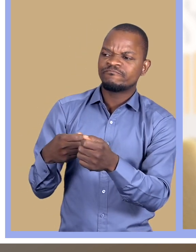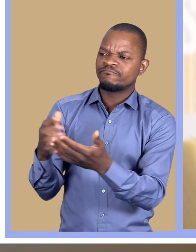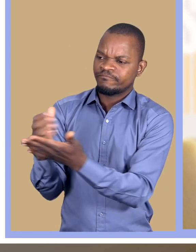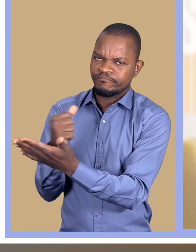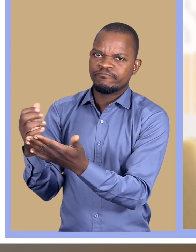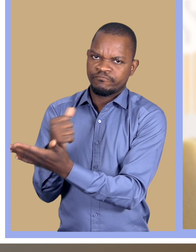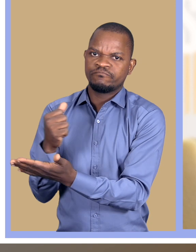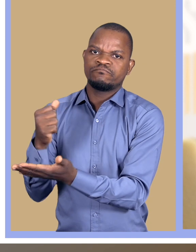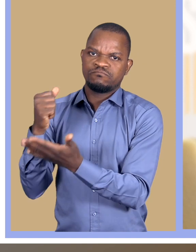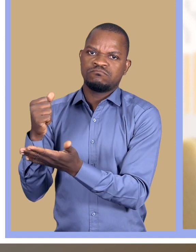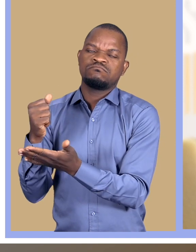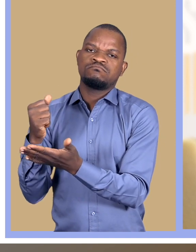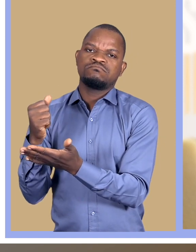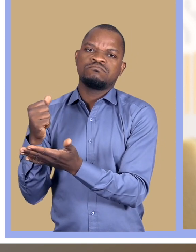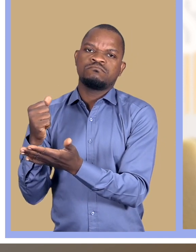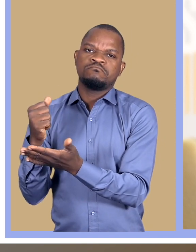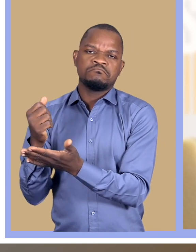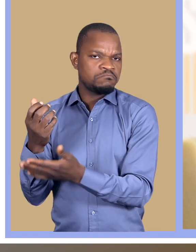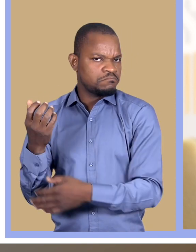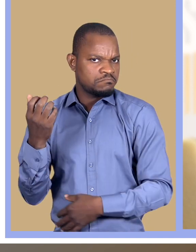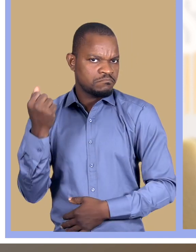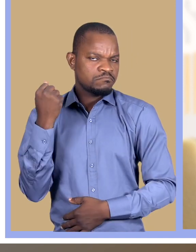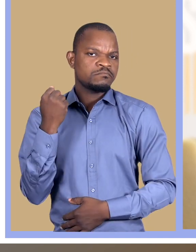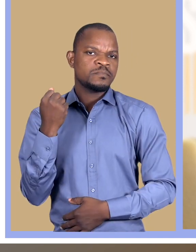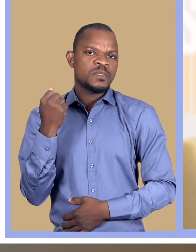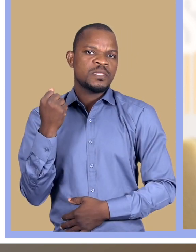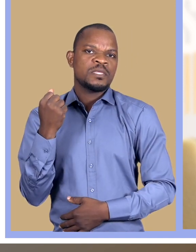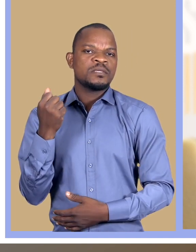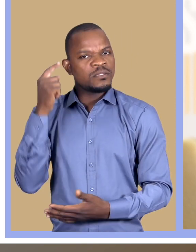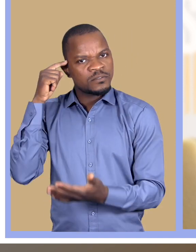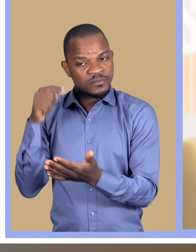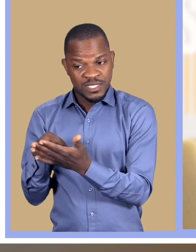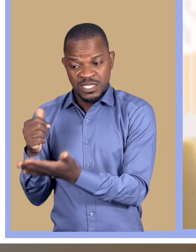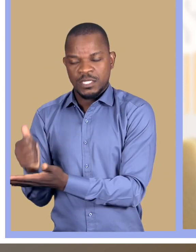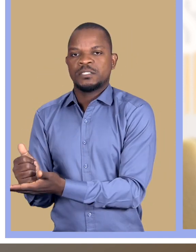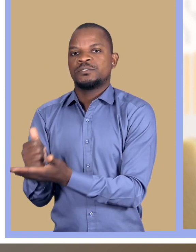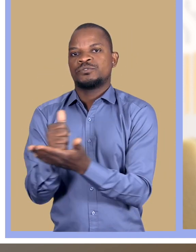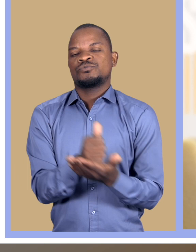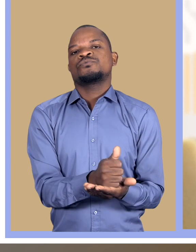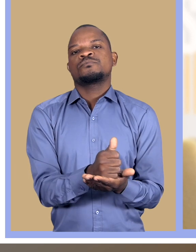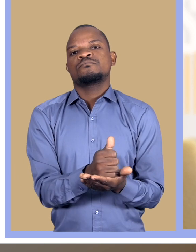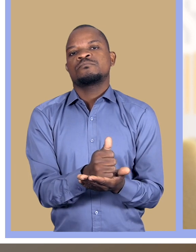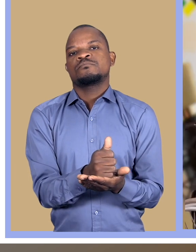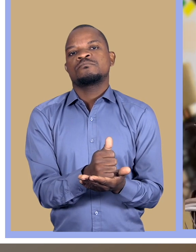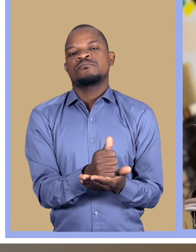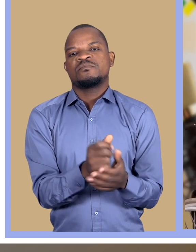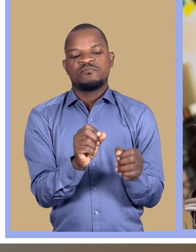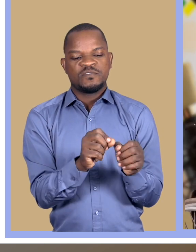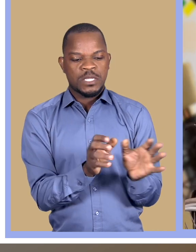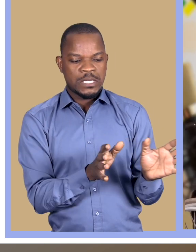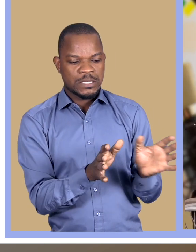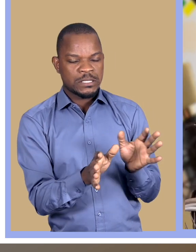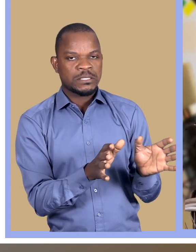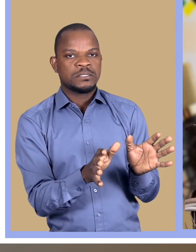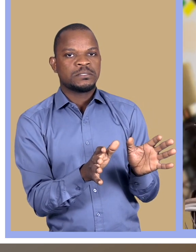fazer essa coleta e dar destino melhor, é um caminho, é um elemento muito importante neste processo de gestão correta